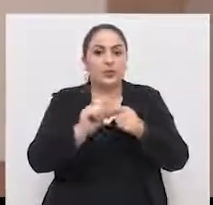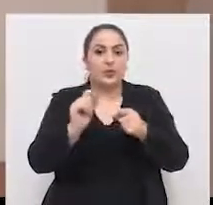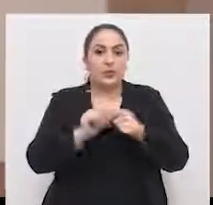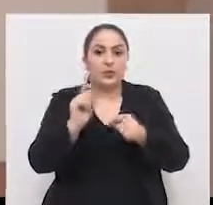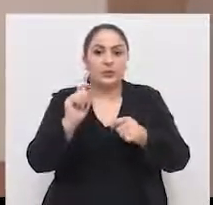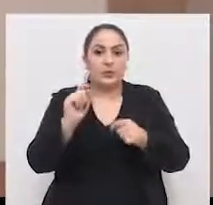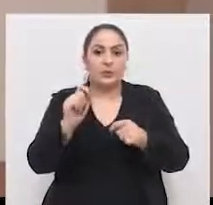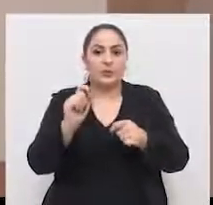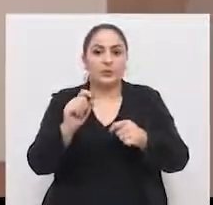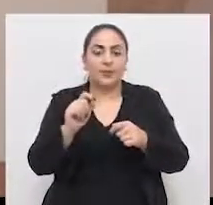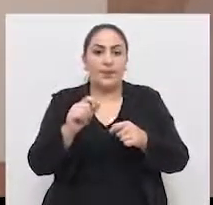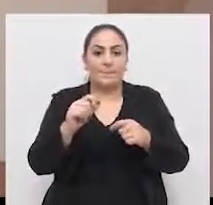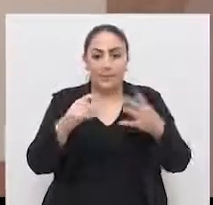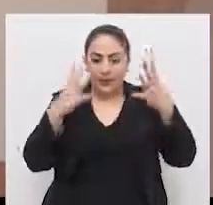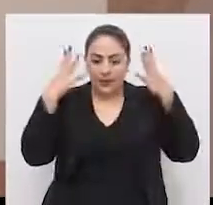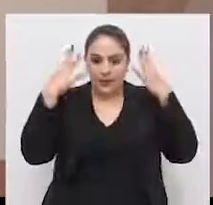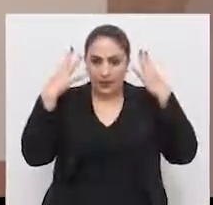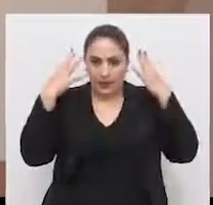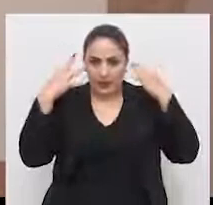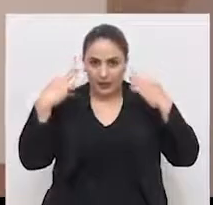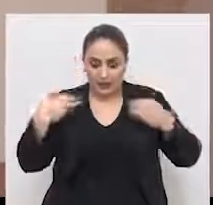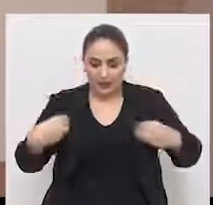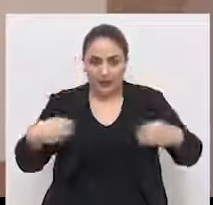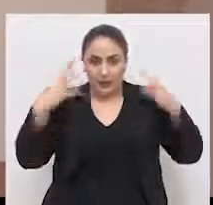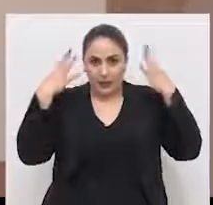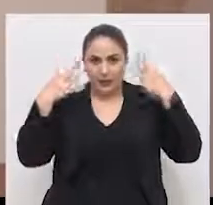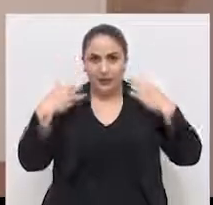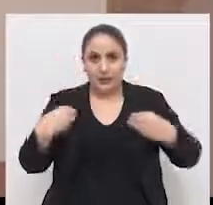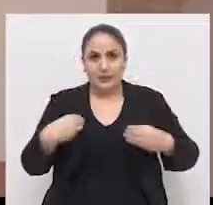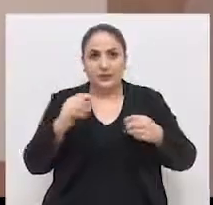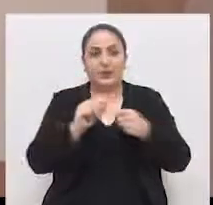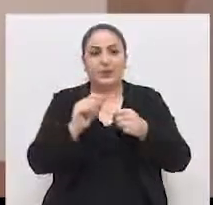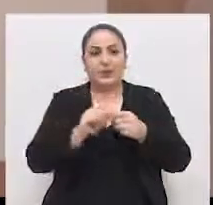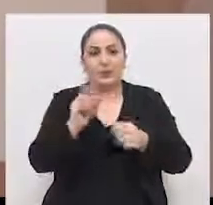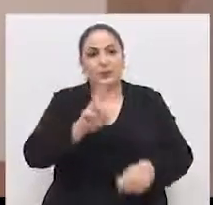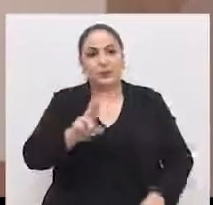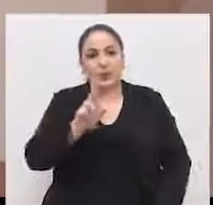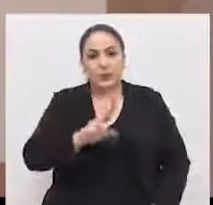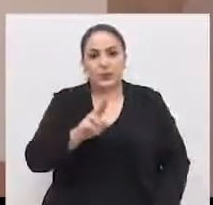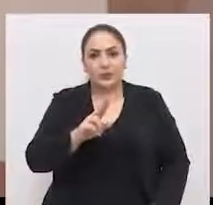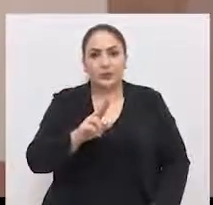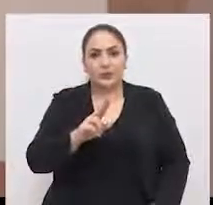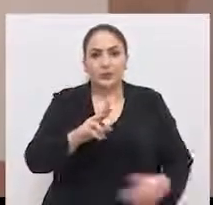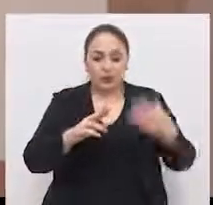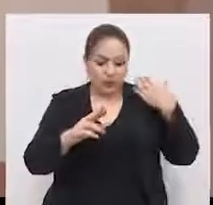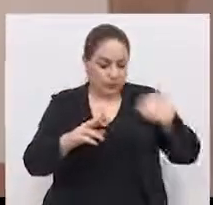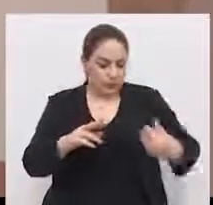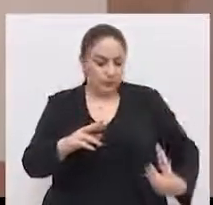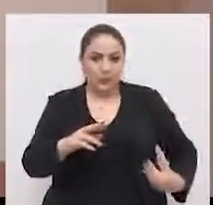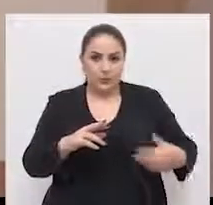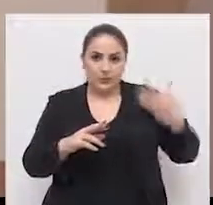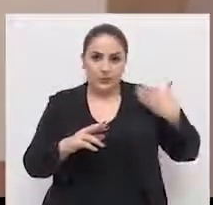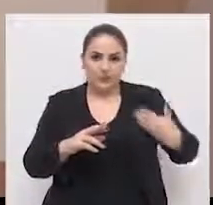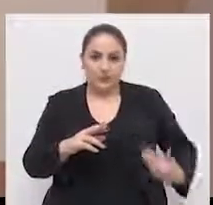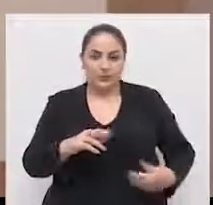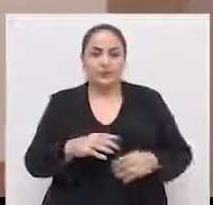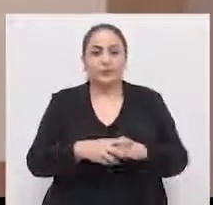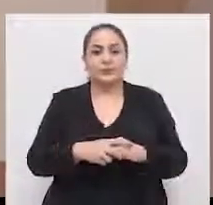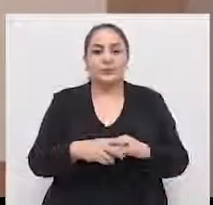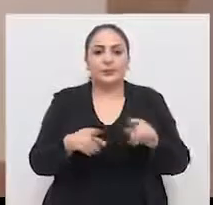nos dedos, pega uma pequena parte do seu cabelo e vai aplicando sobre o comprimento e